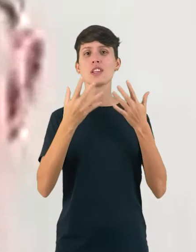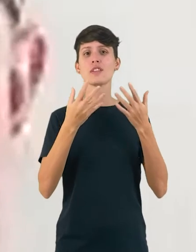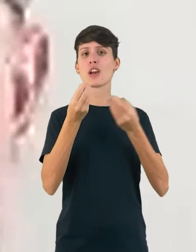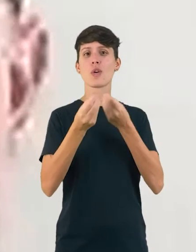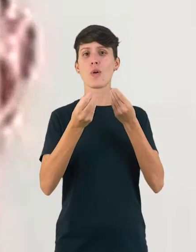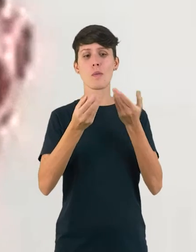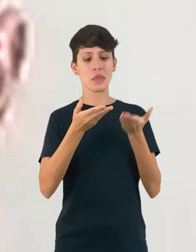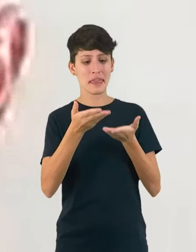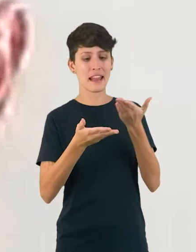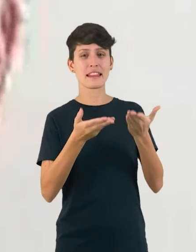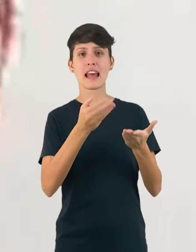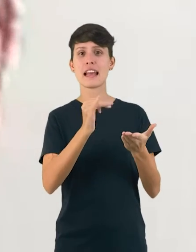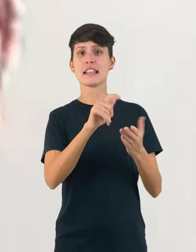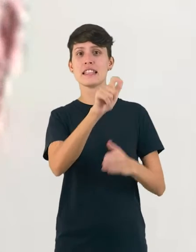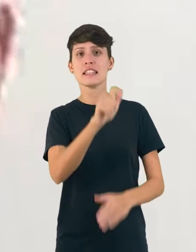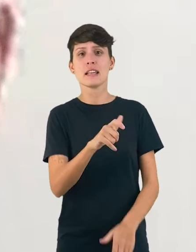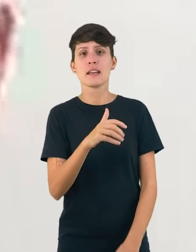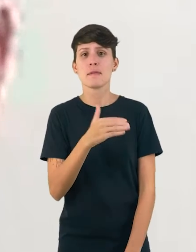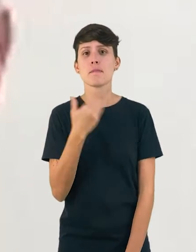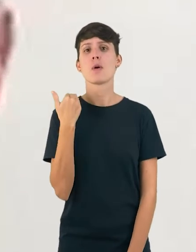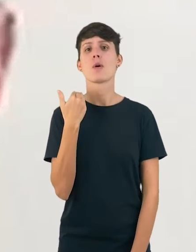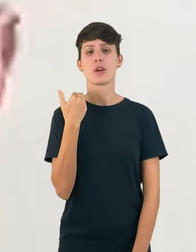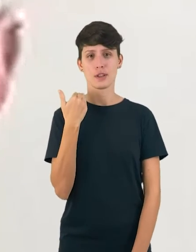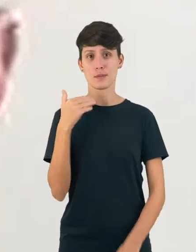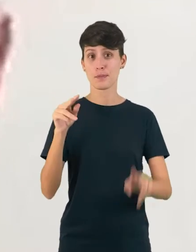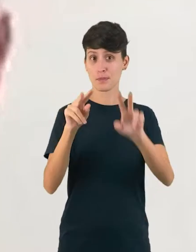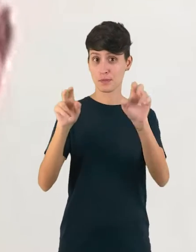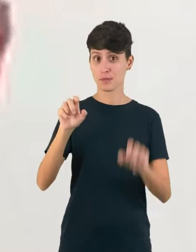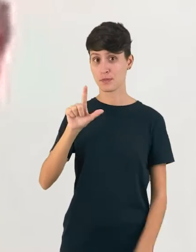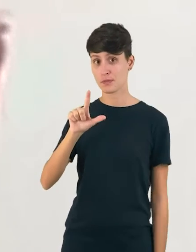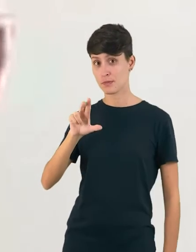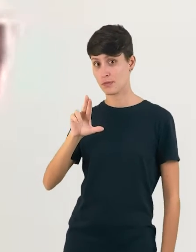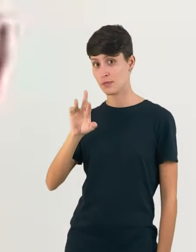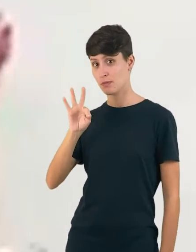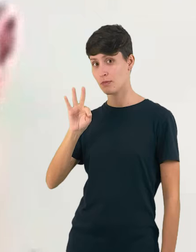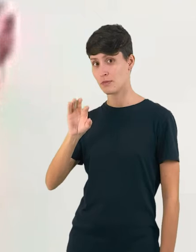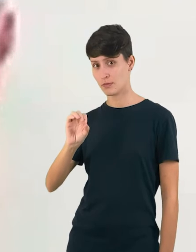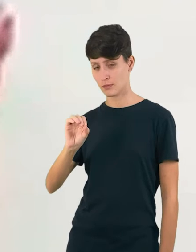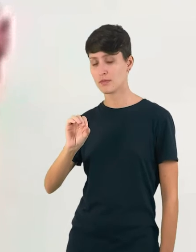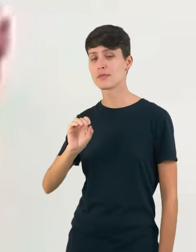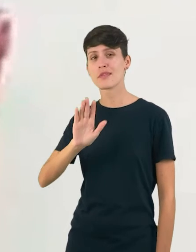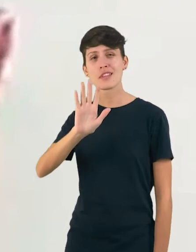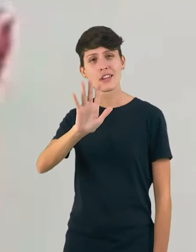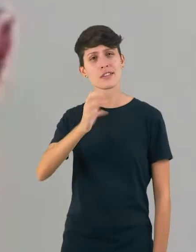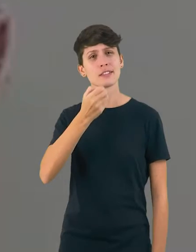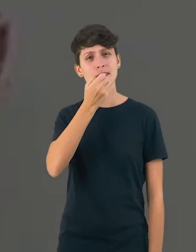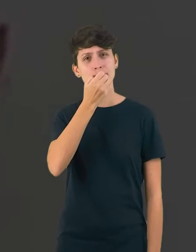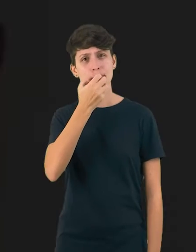dor e o enfrentamento, inclusive, né, estendido ao luto.